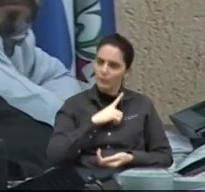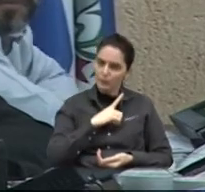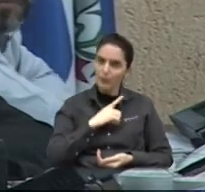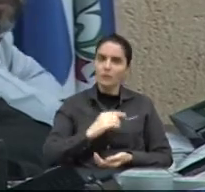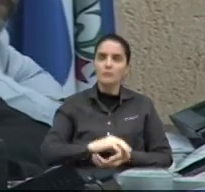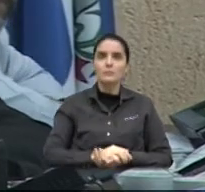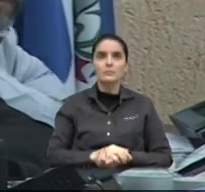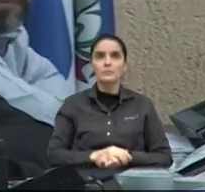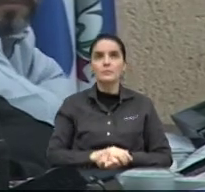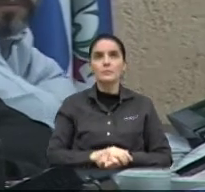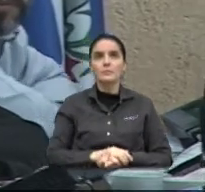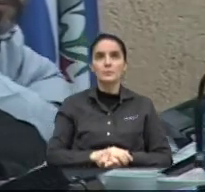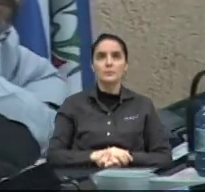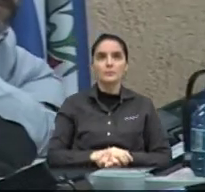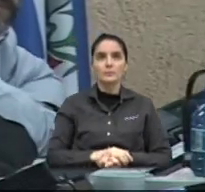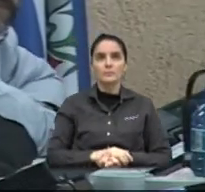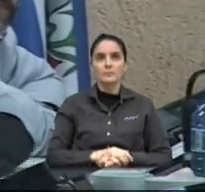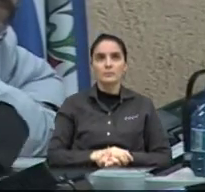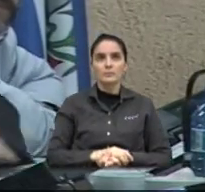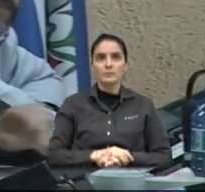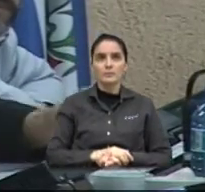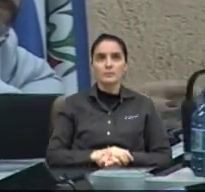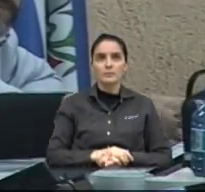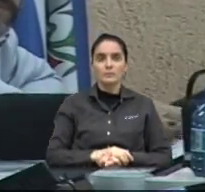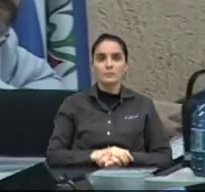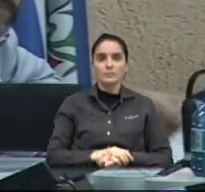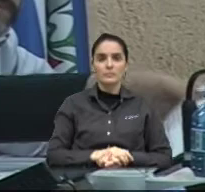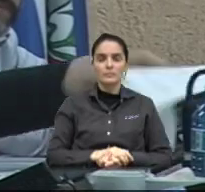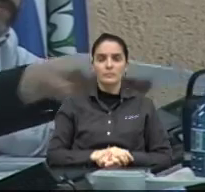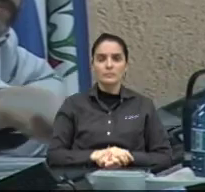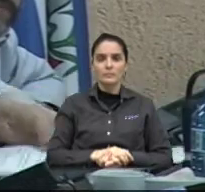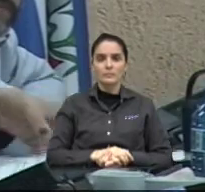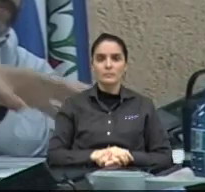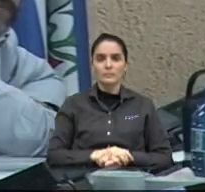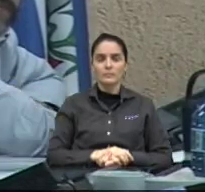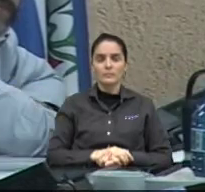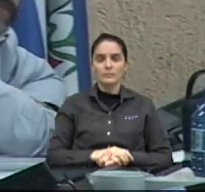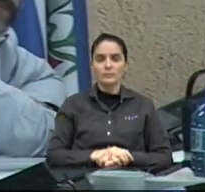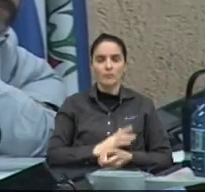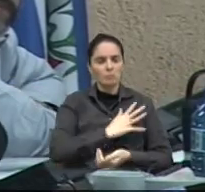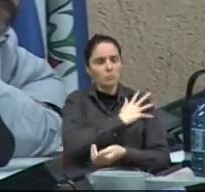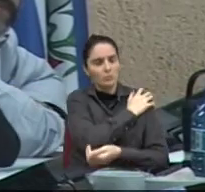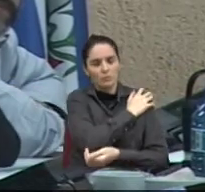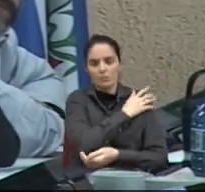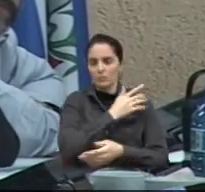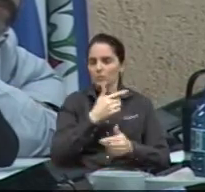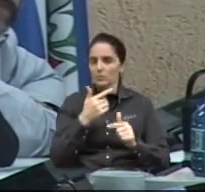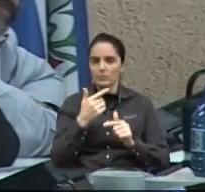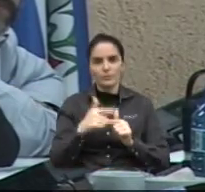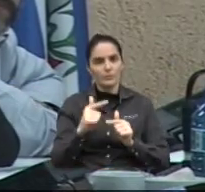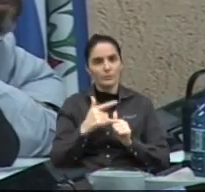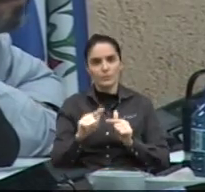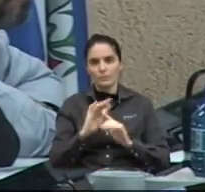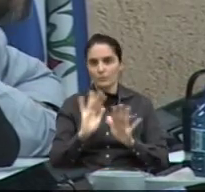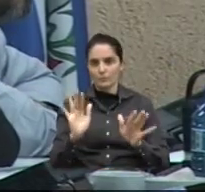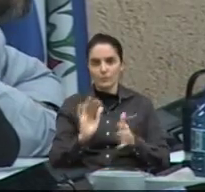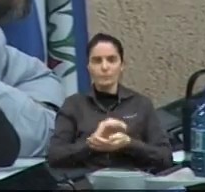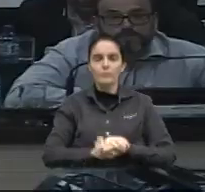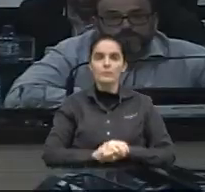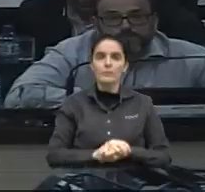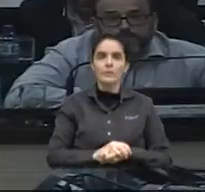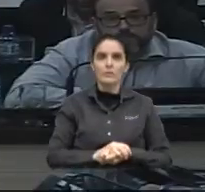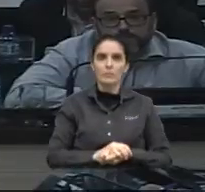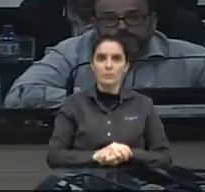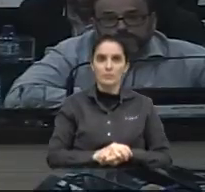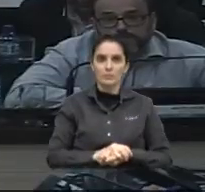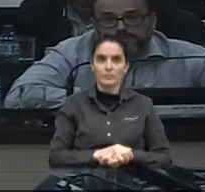não existe de forma nenhuma em parte alguma intenção de discriminar alguém estarei votando favorável à moção